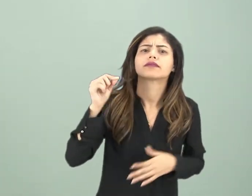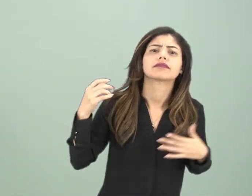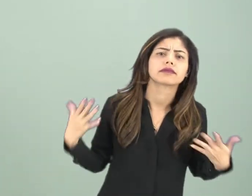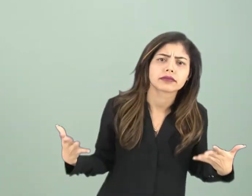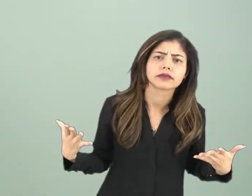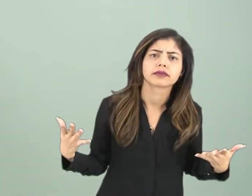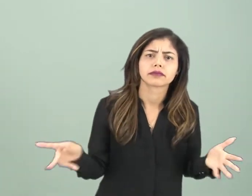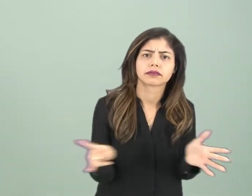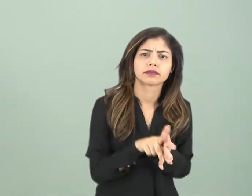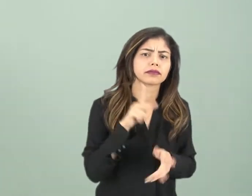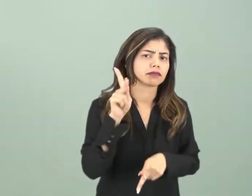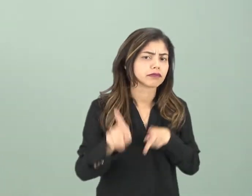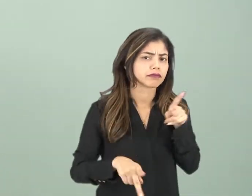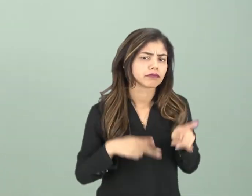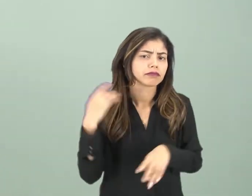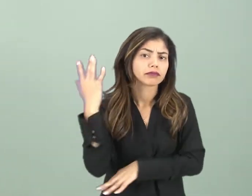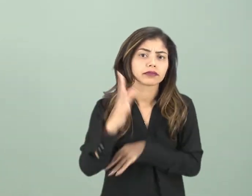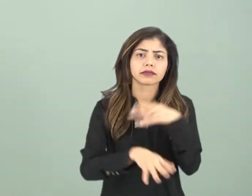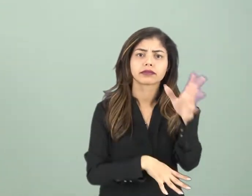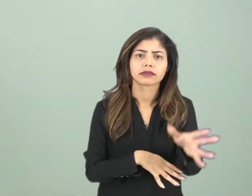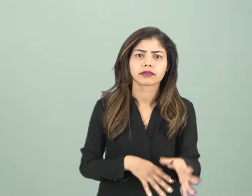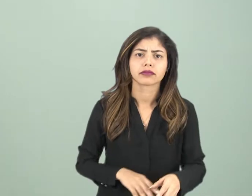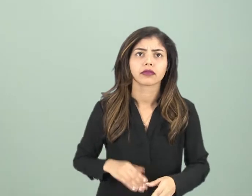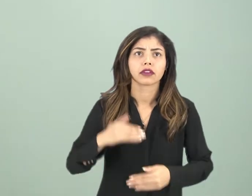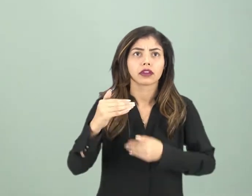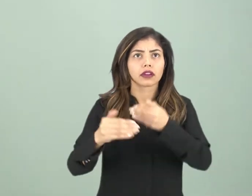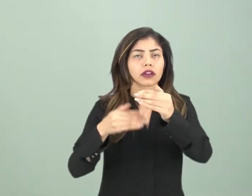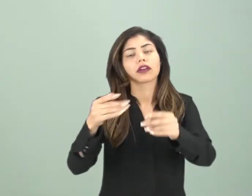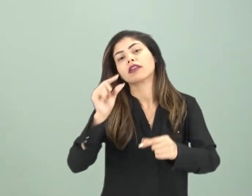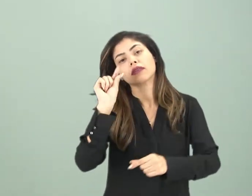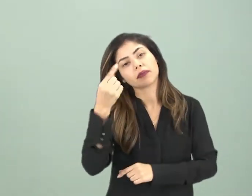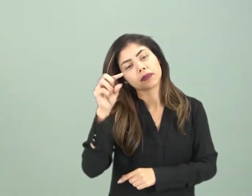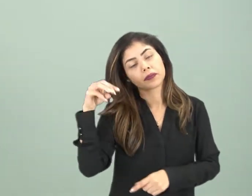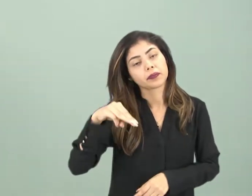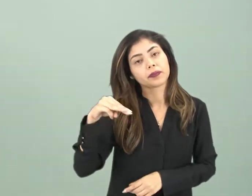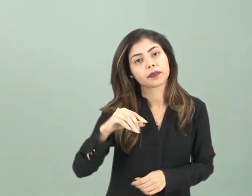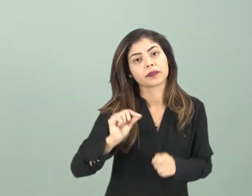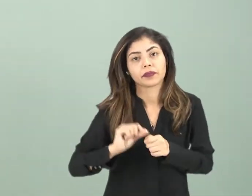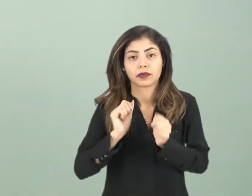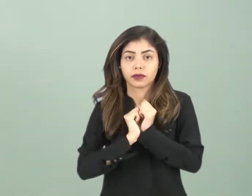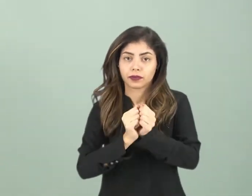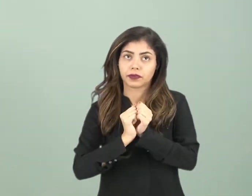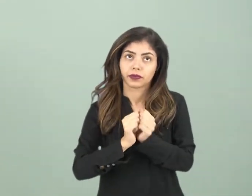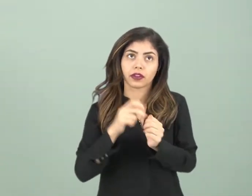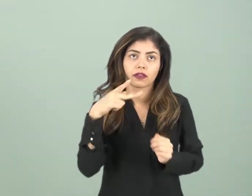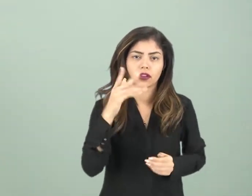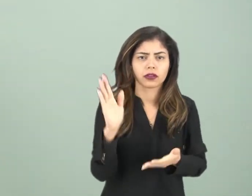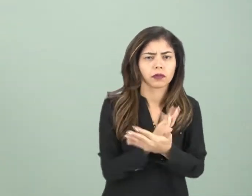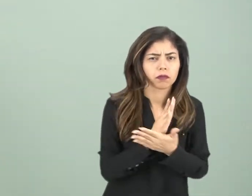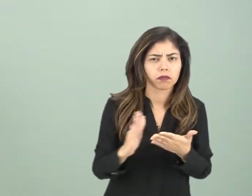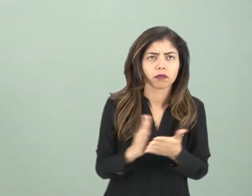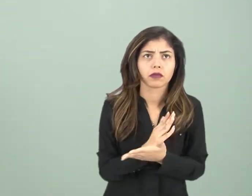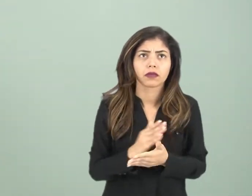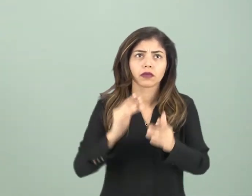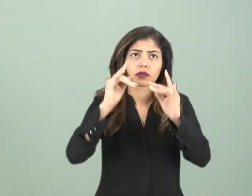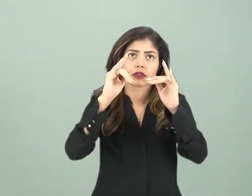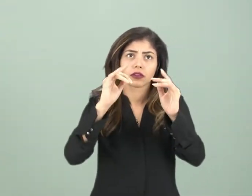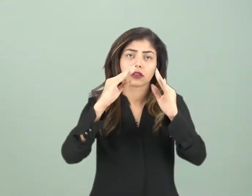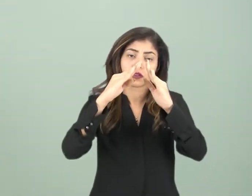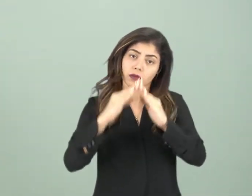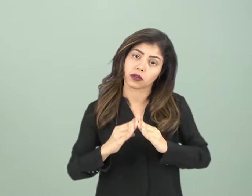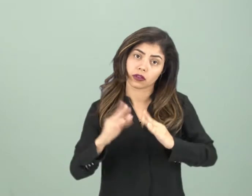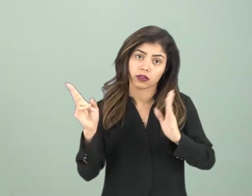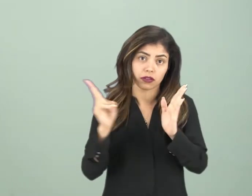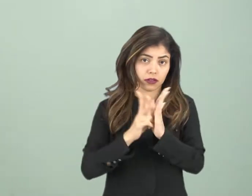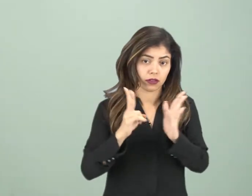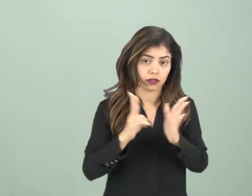os povos da floresta? Então, durante aí esses minutos que vamos passar junto, eu vou estar falando de alguns povos que moram na floresta, que